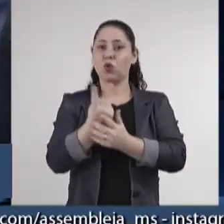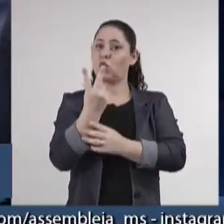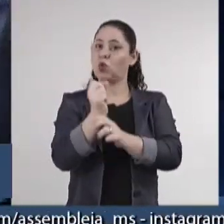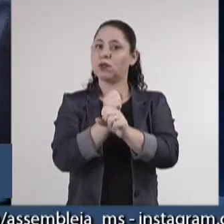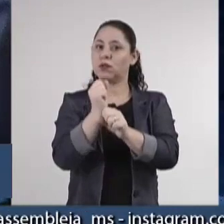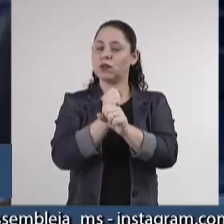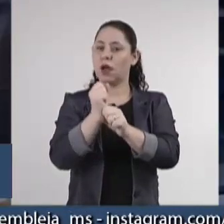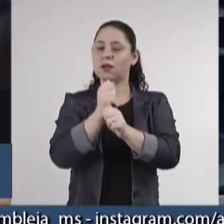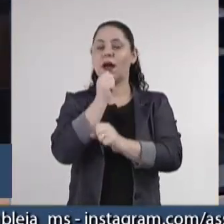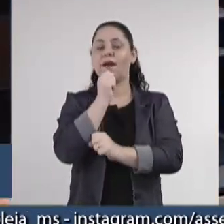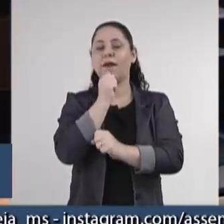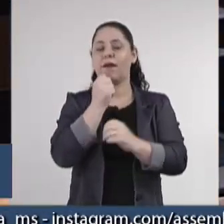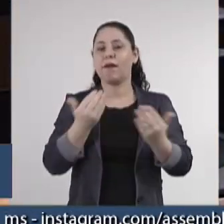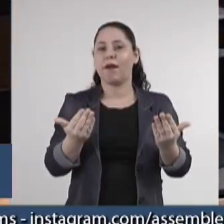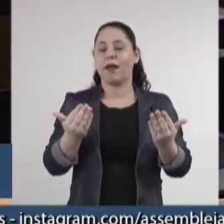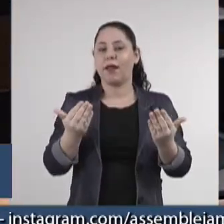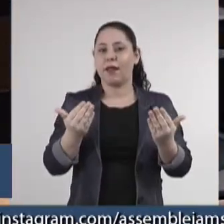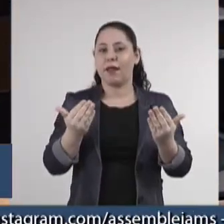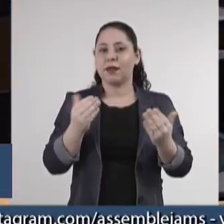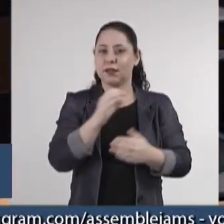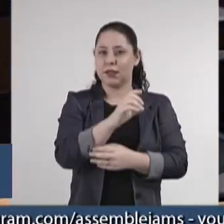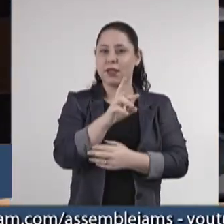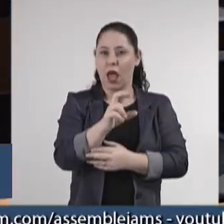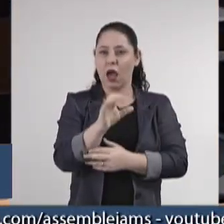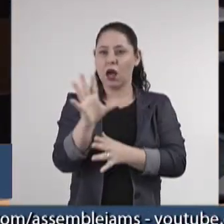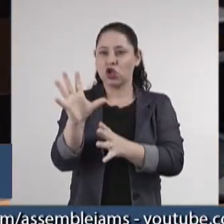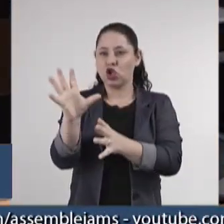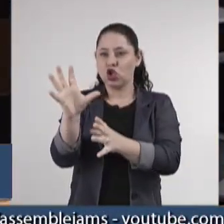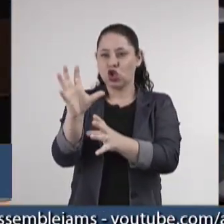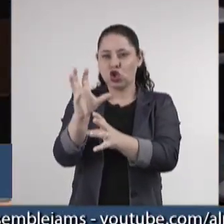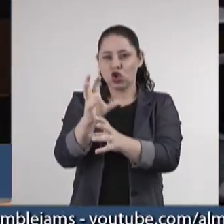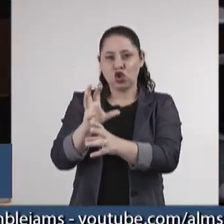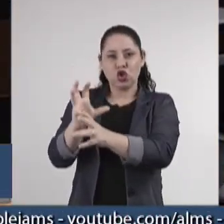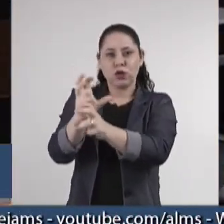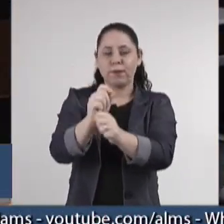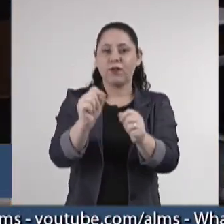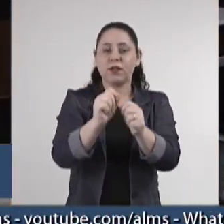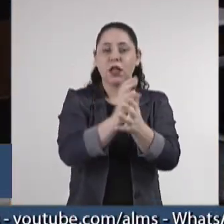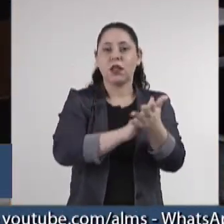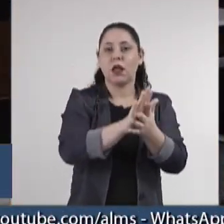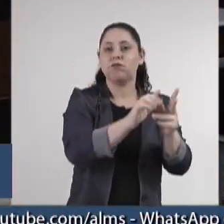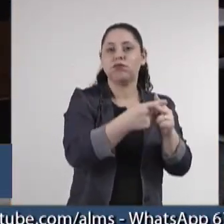2 anos ainda, deixar a CCR faturando sem fazer nada.